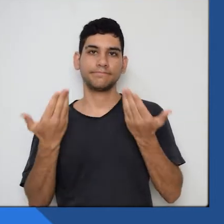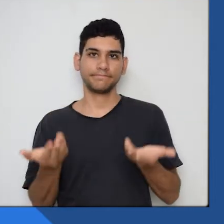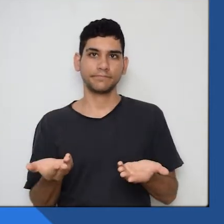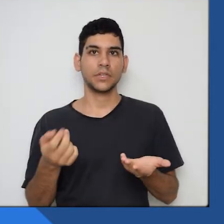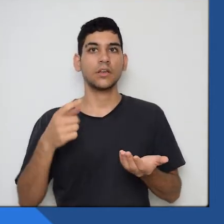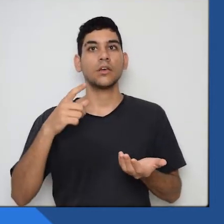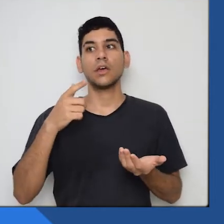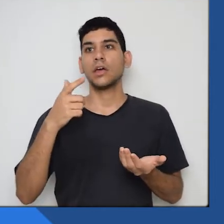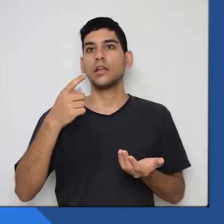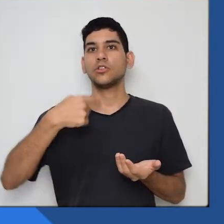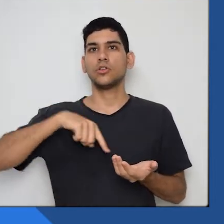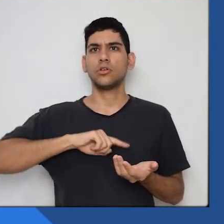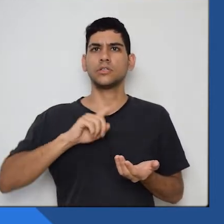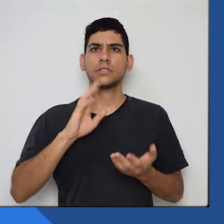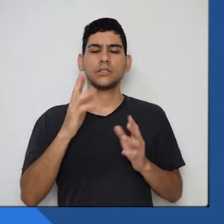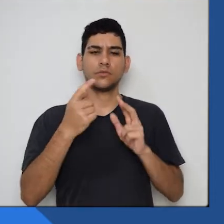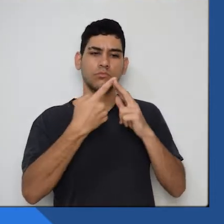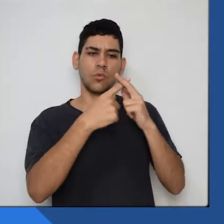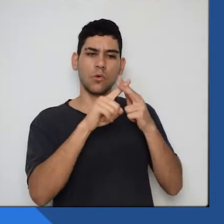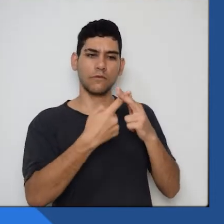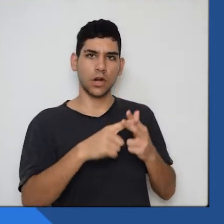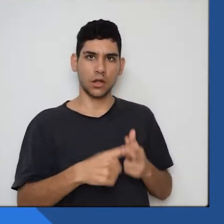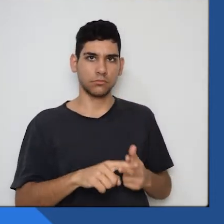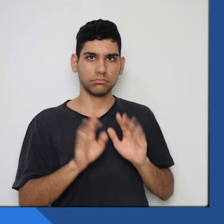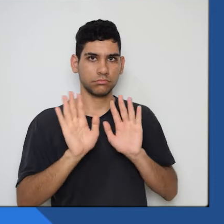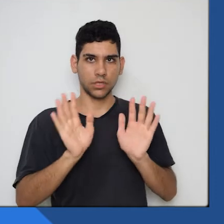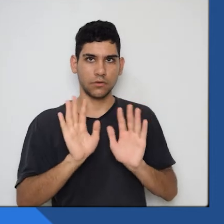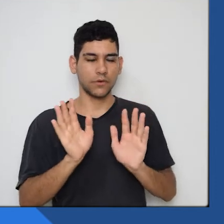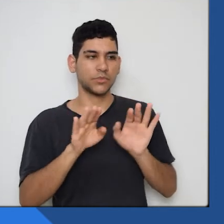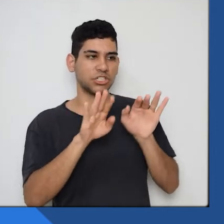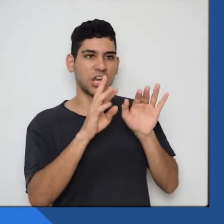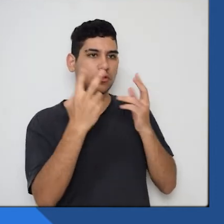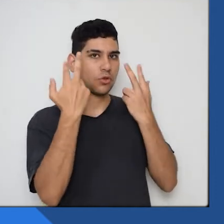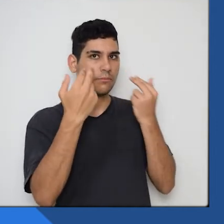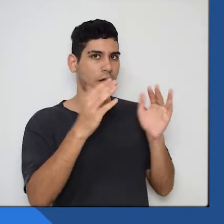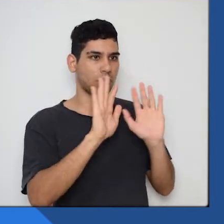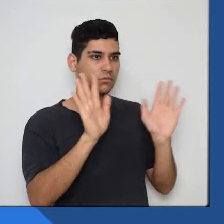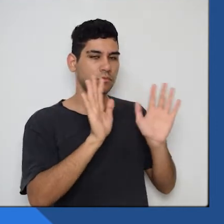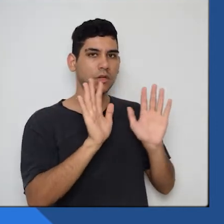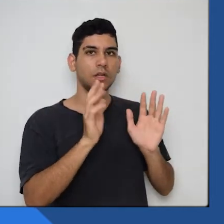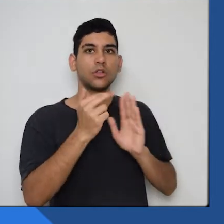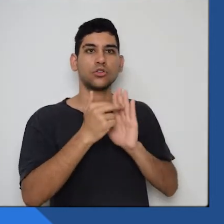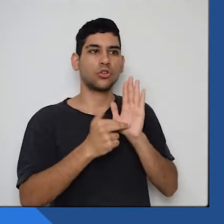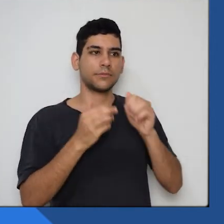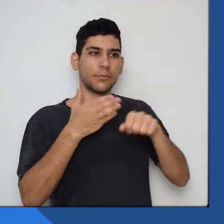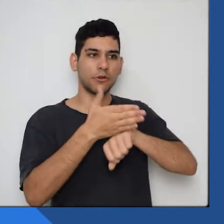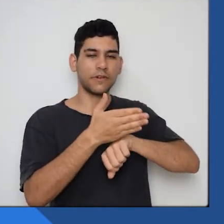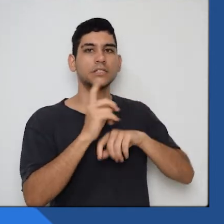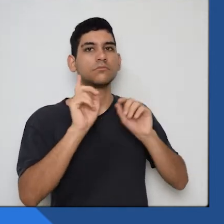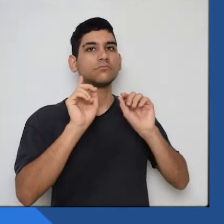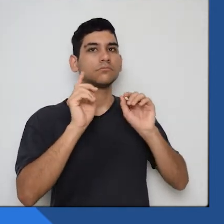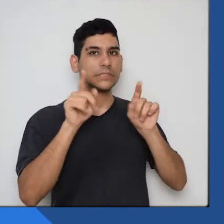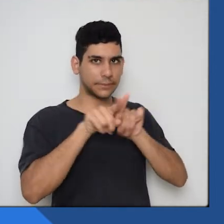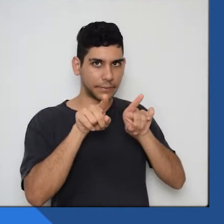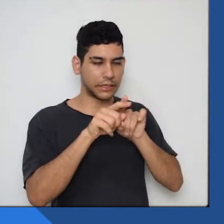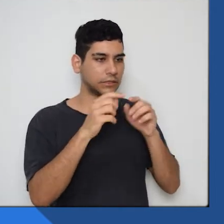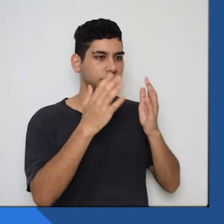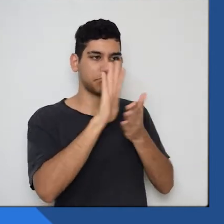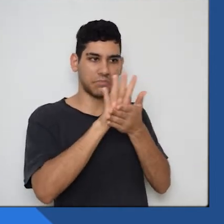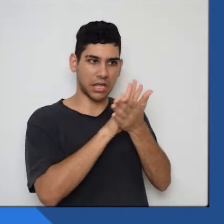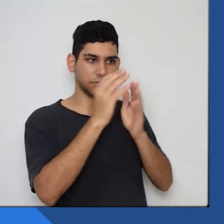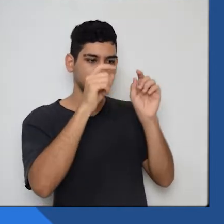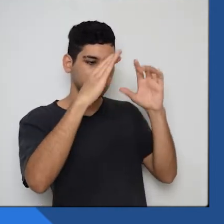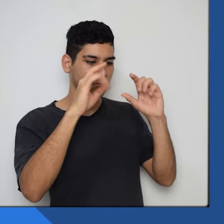A categoria de nota nós ainda não configuramos, vamos deixar padrão. Nota para aprovação também em